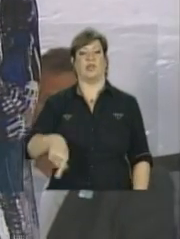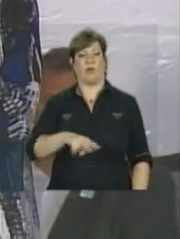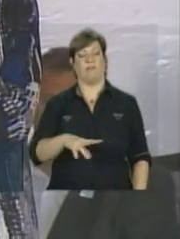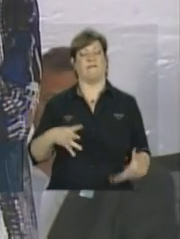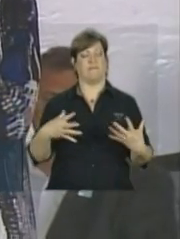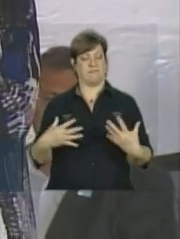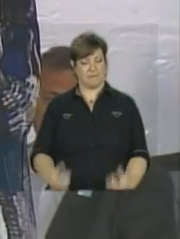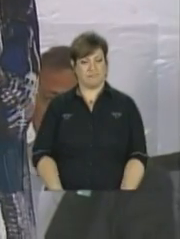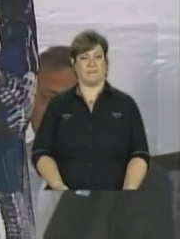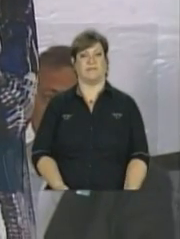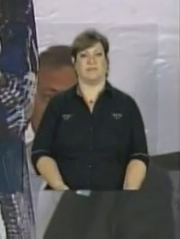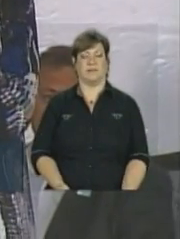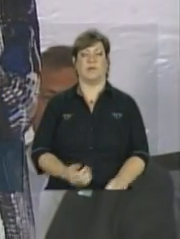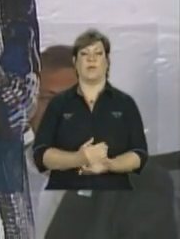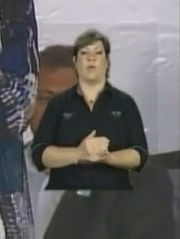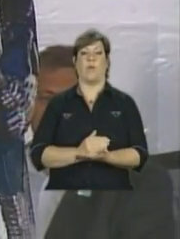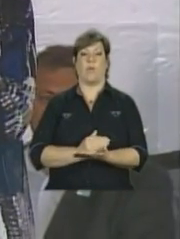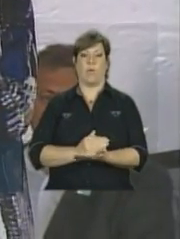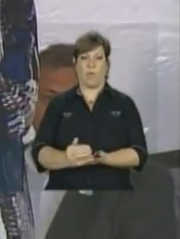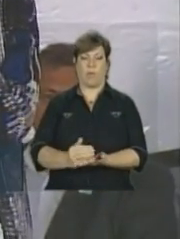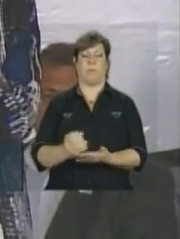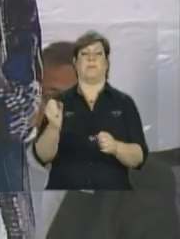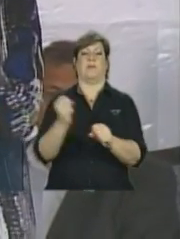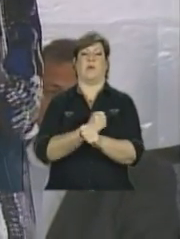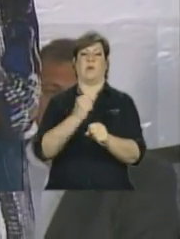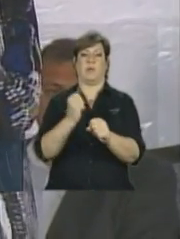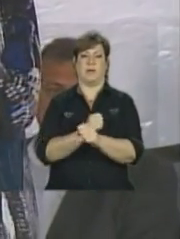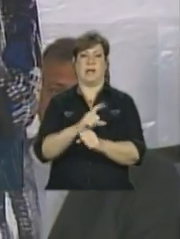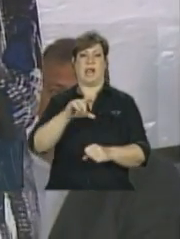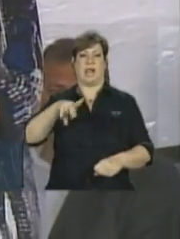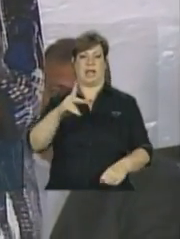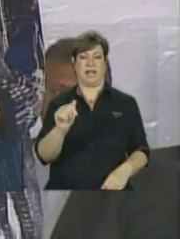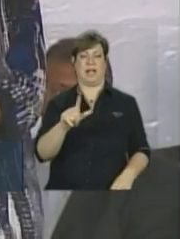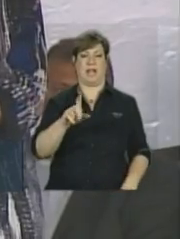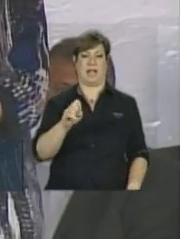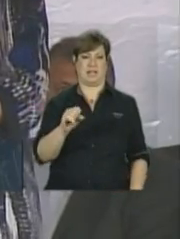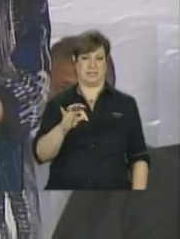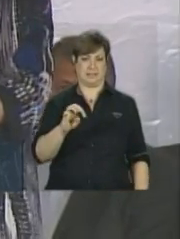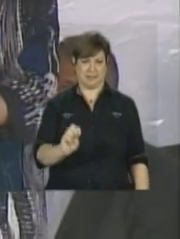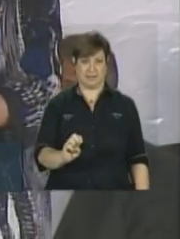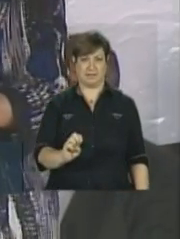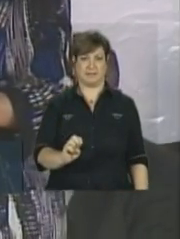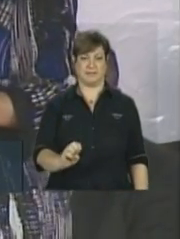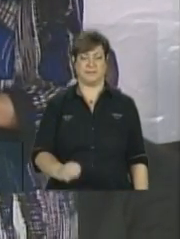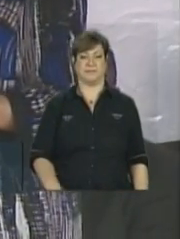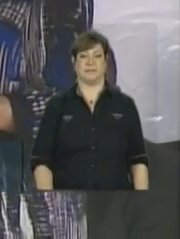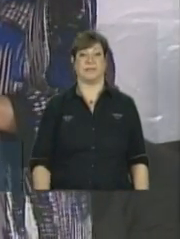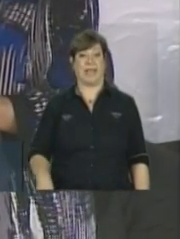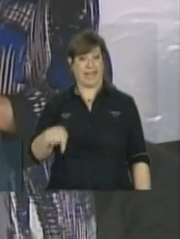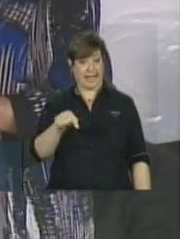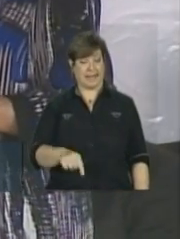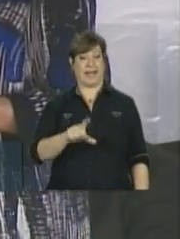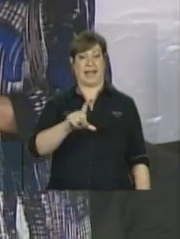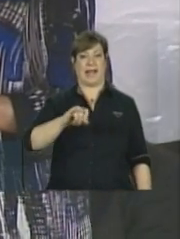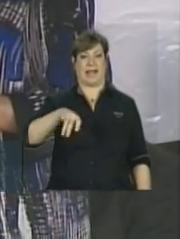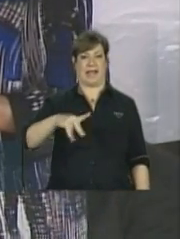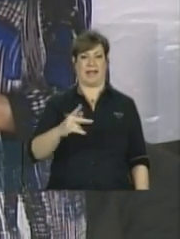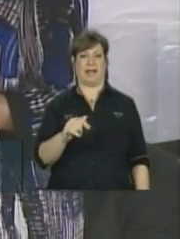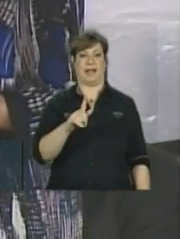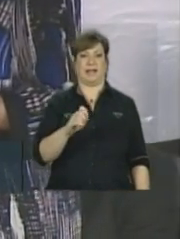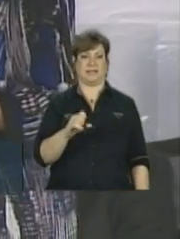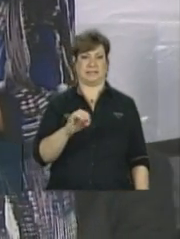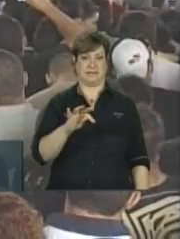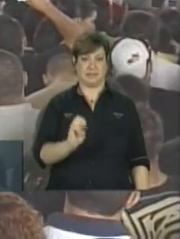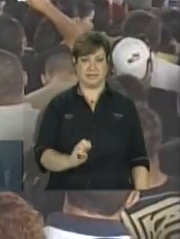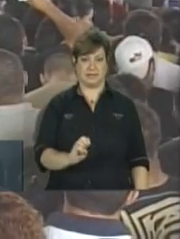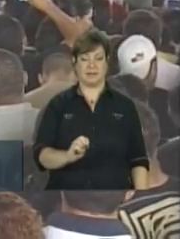vamos começar a construir a linha leste. Esta linha leste,